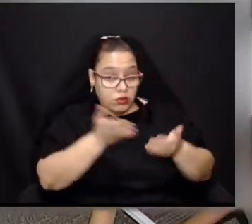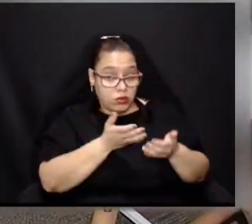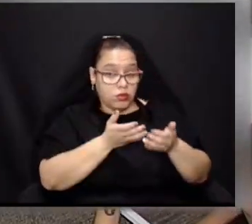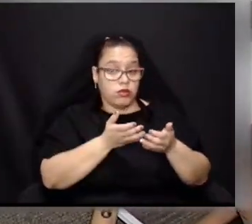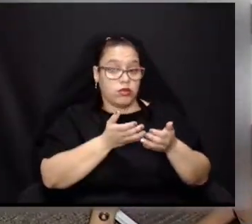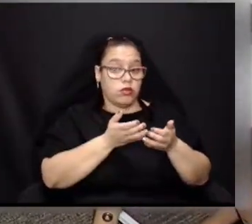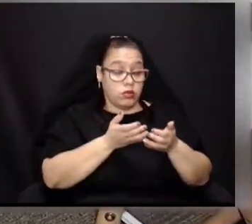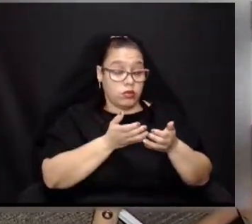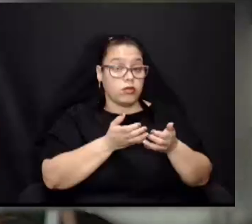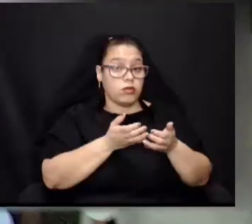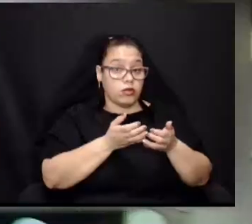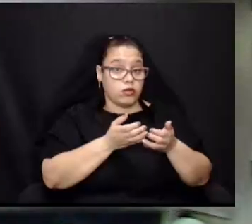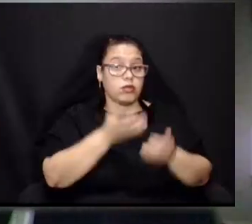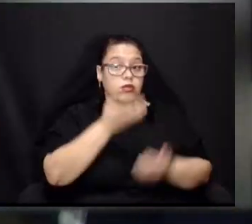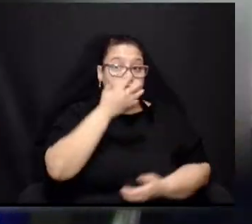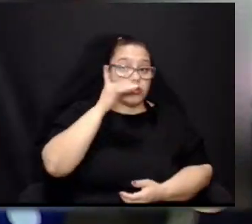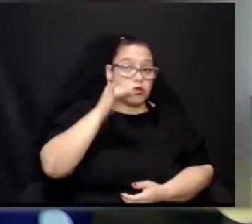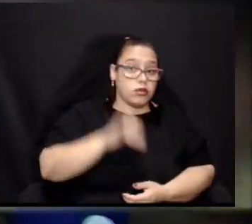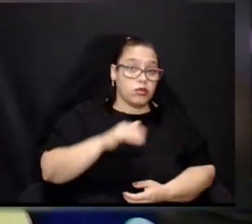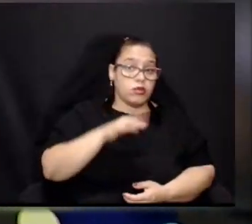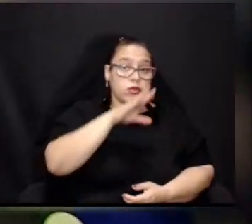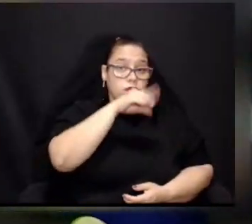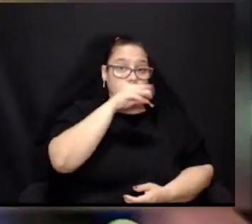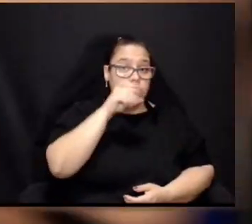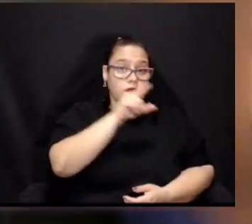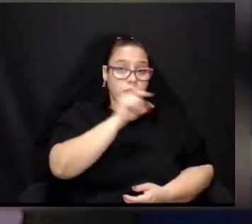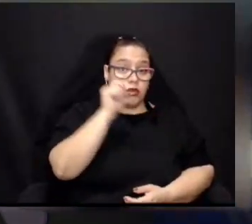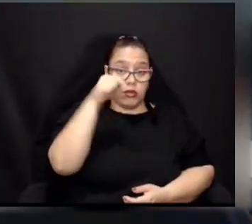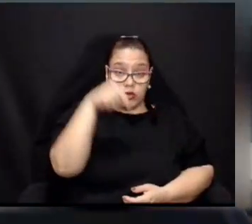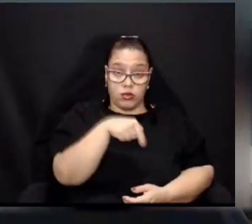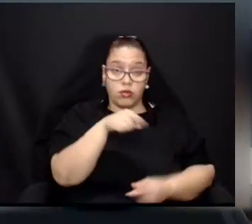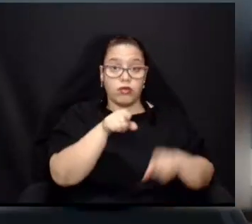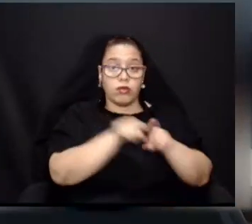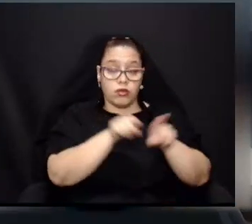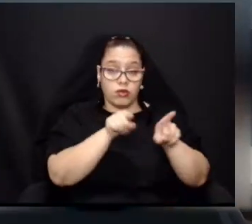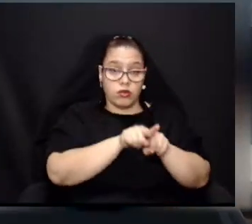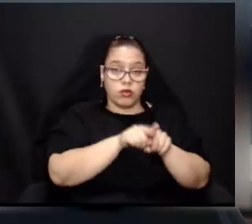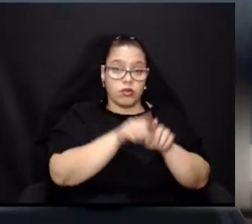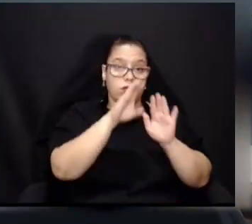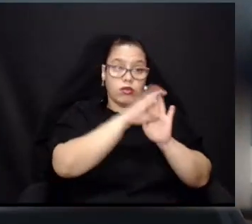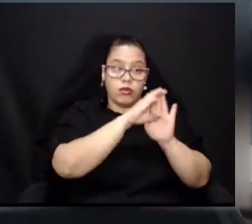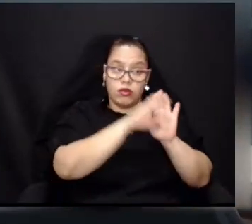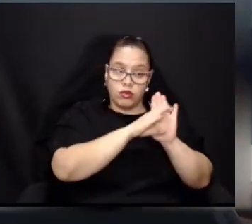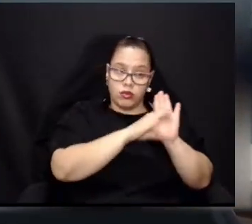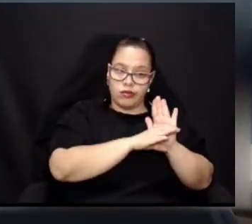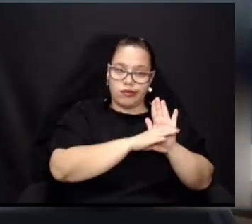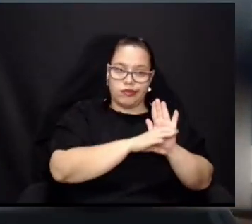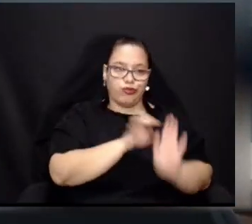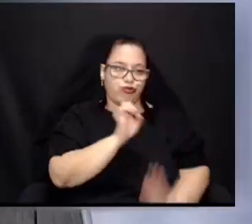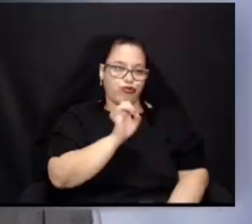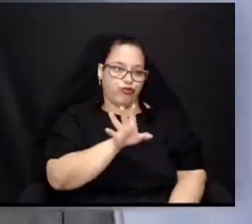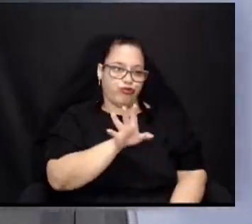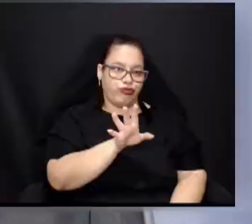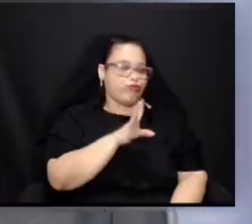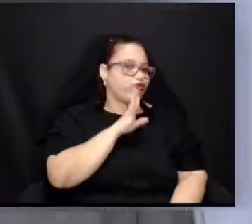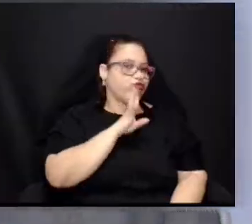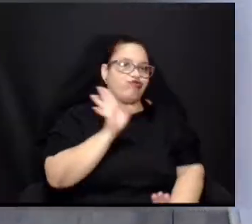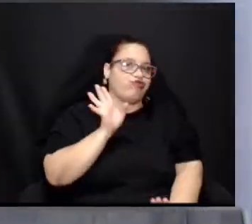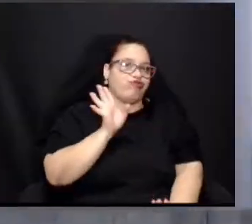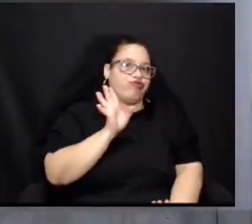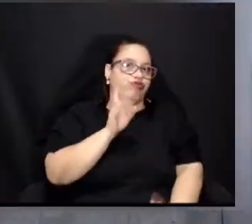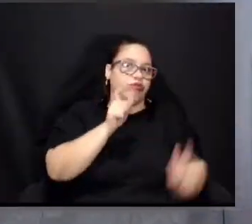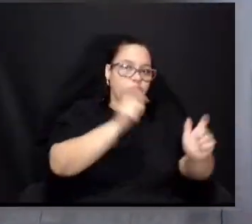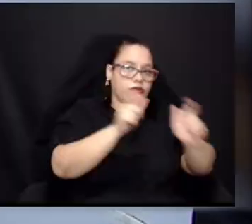essas crianças e adolescentes saíssem daqui também com um conteúdo, né? Que não fosse simplesmente conhecer os espaços da